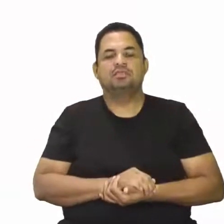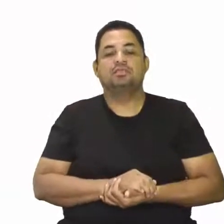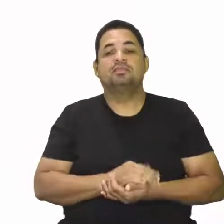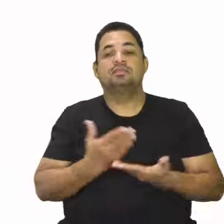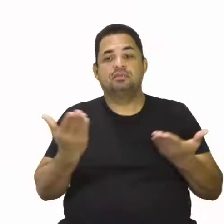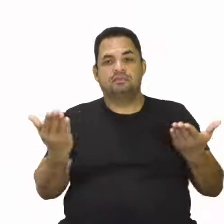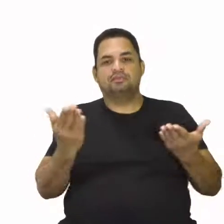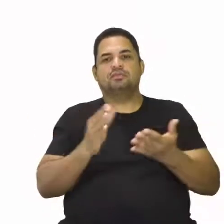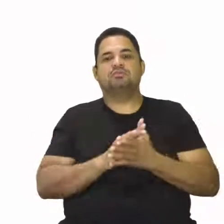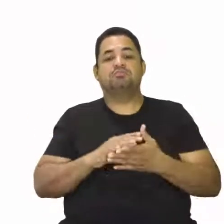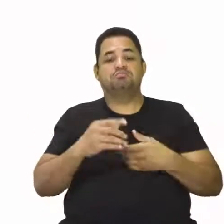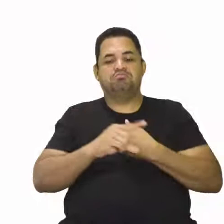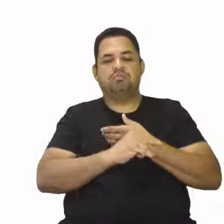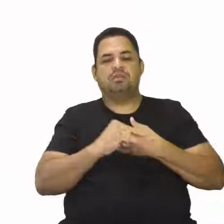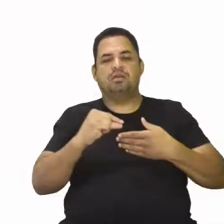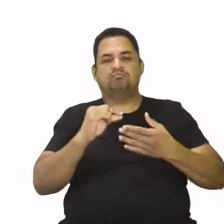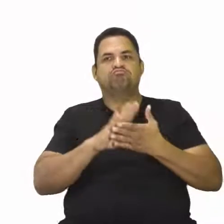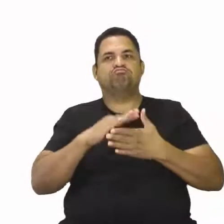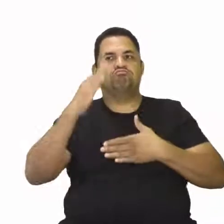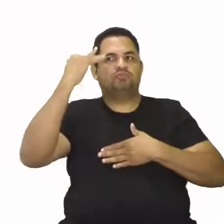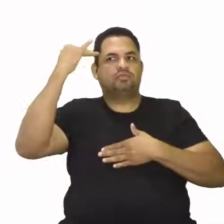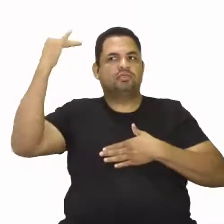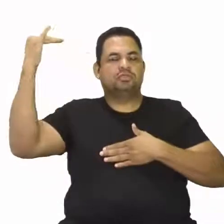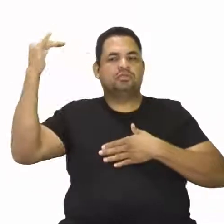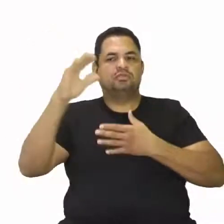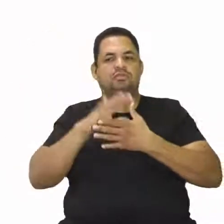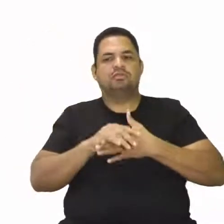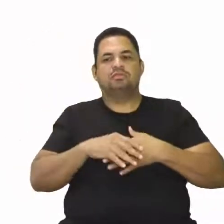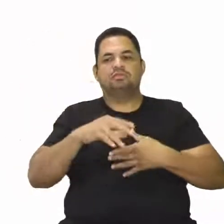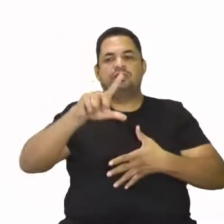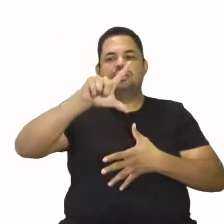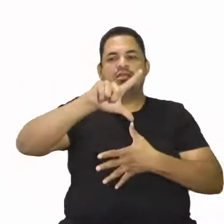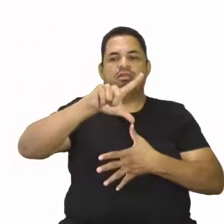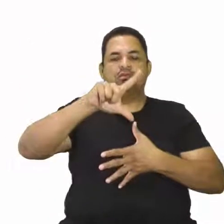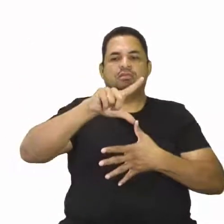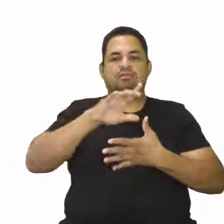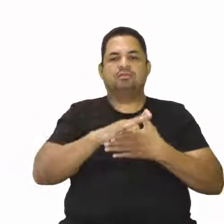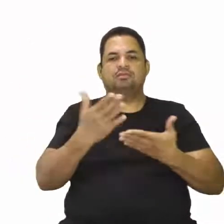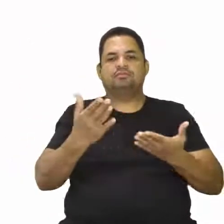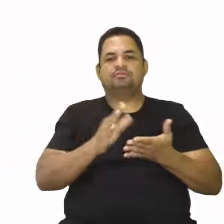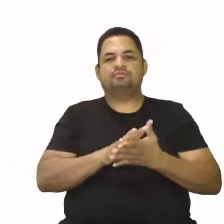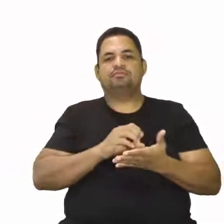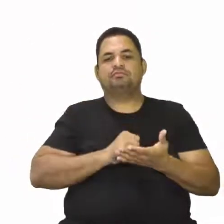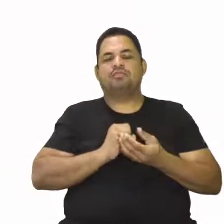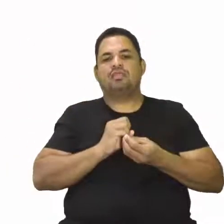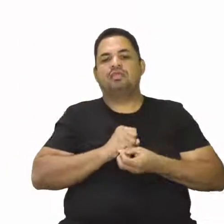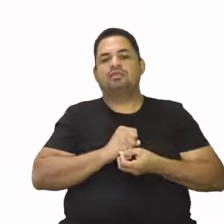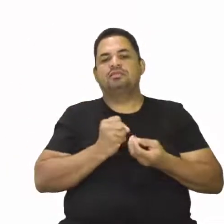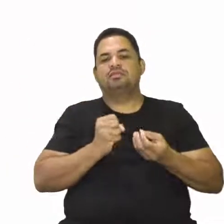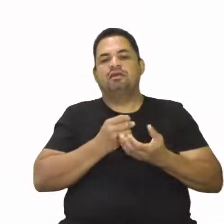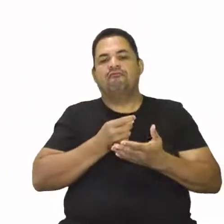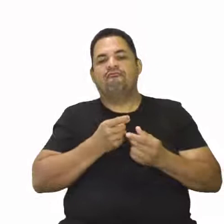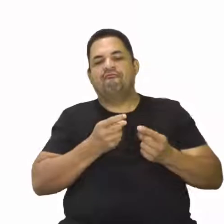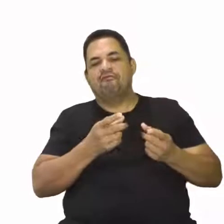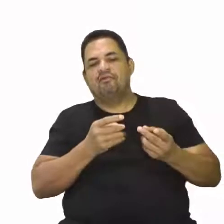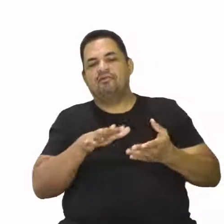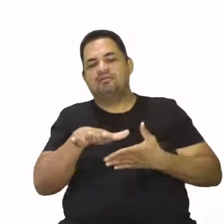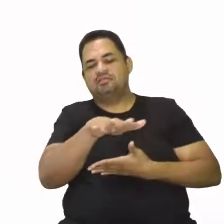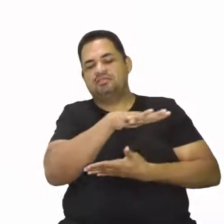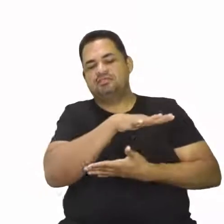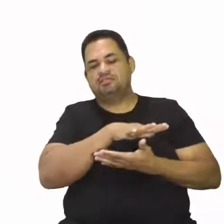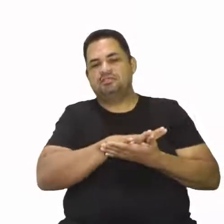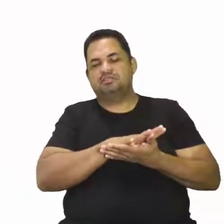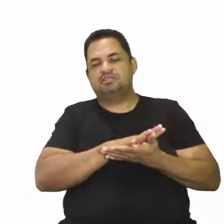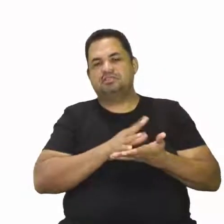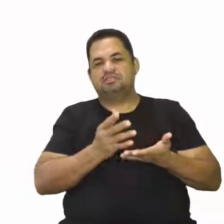dos maiores autores latinos, com uma distribuição de inúmeros livros há muitos